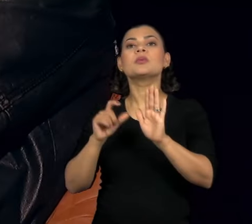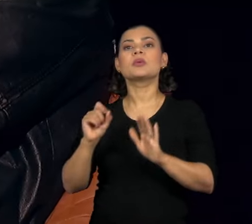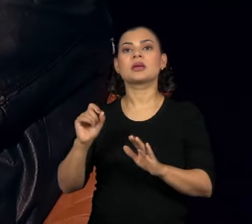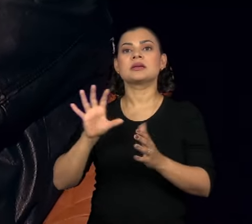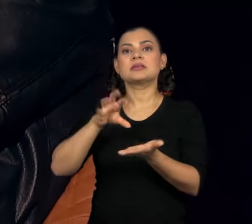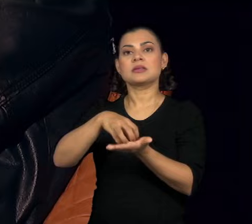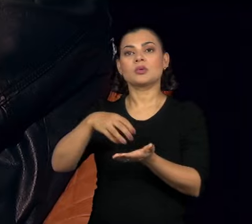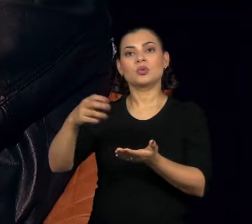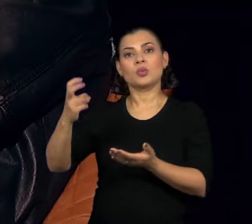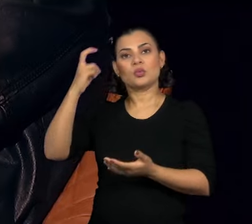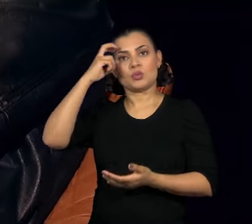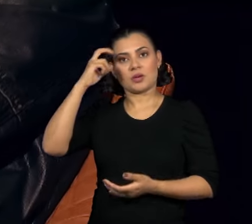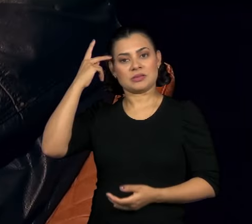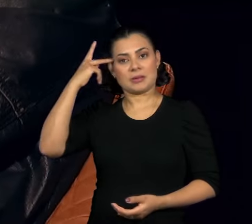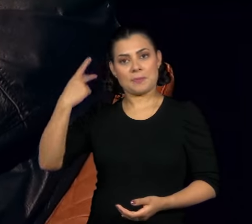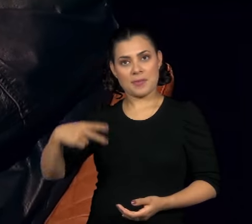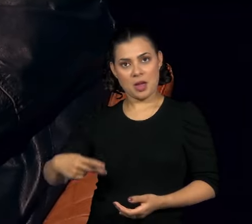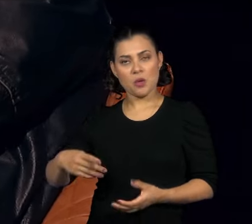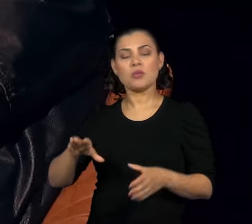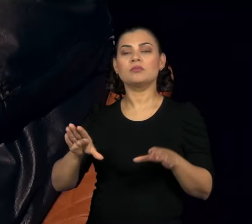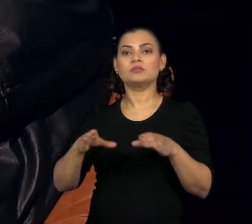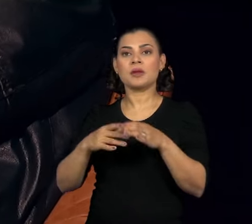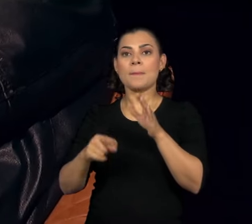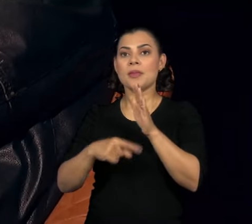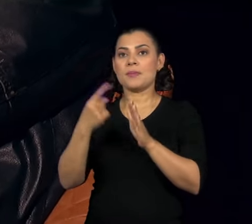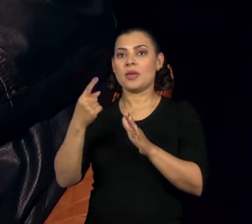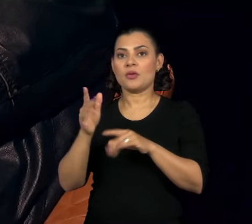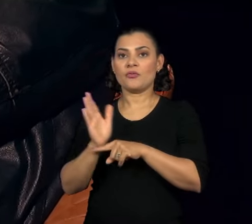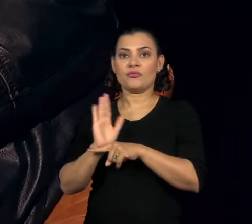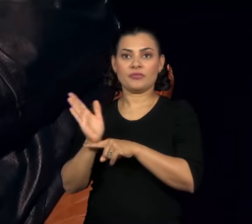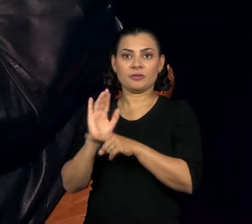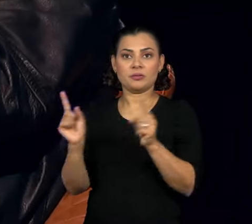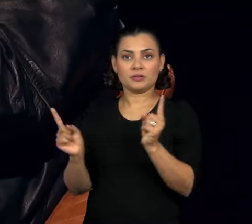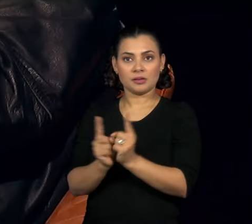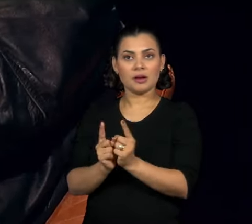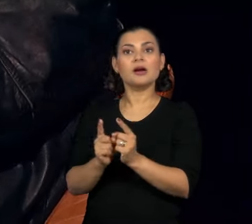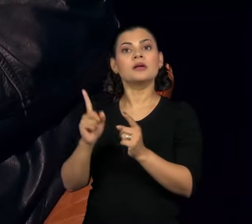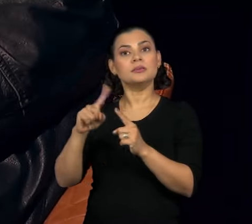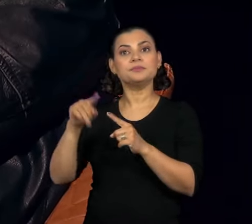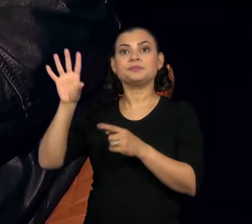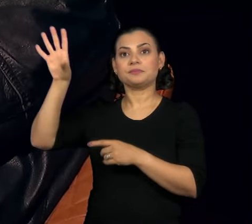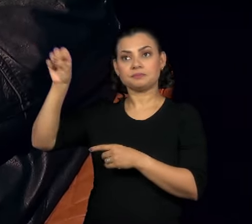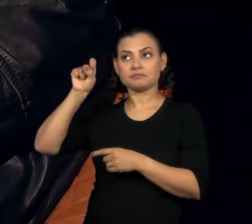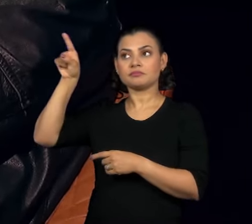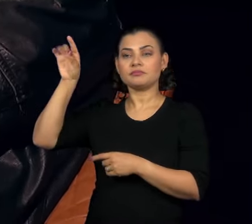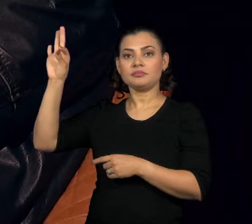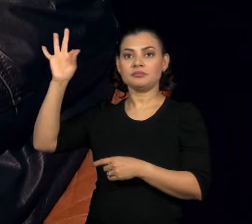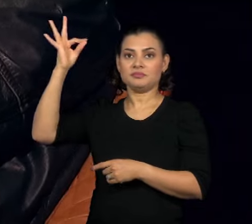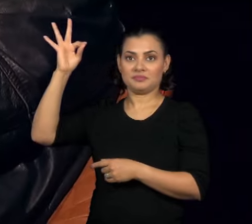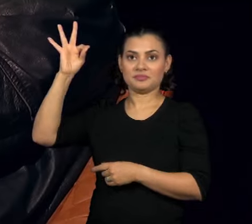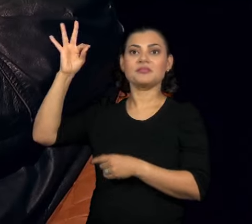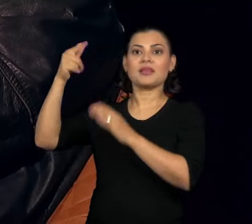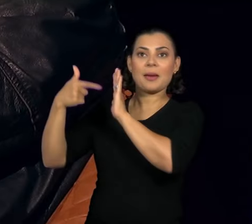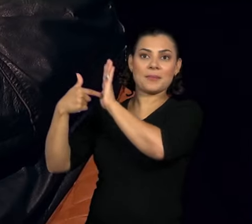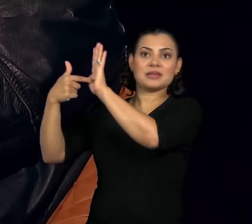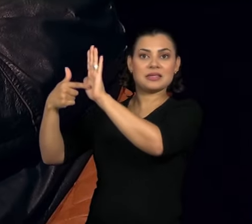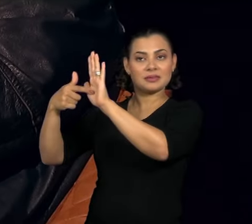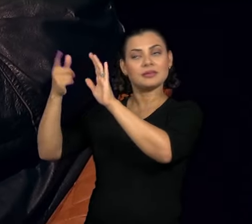Paulo. Né? E na primeira filme, e foi traduzido na França, fui lá assistir a leitura na